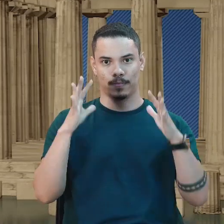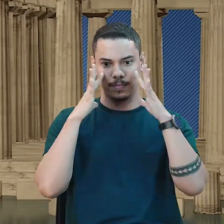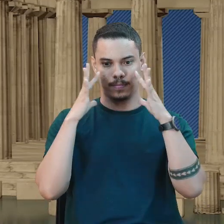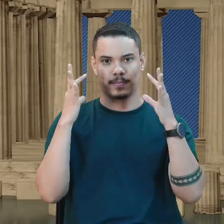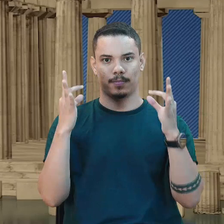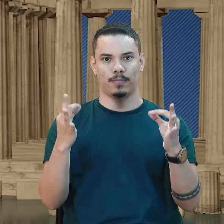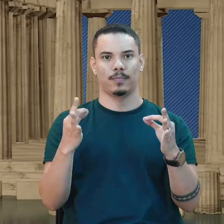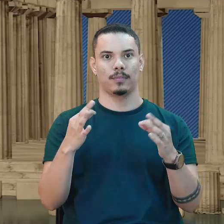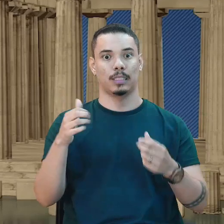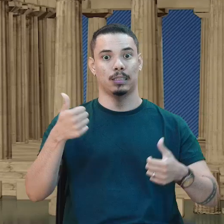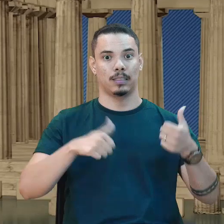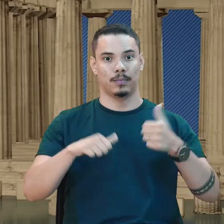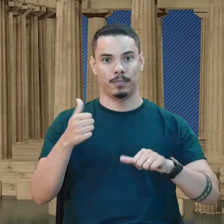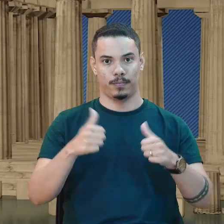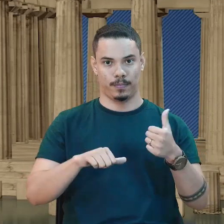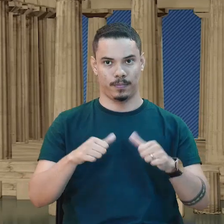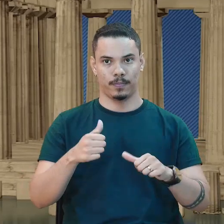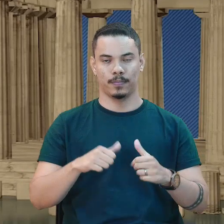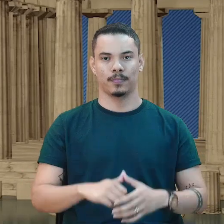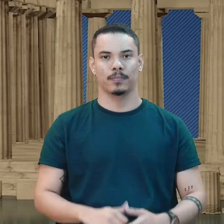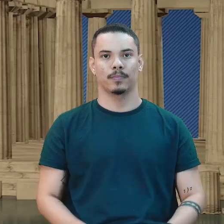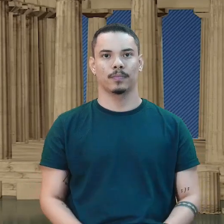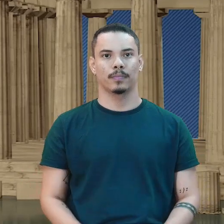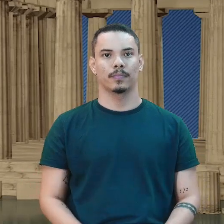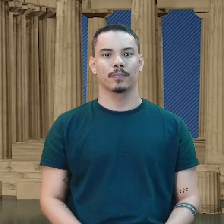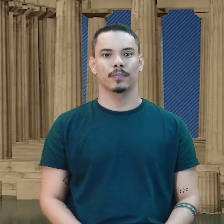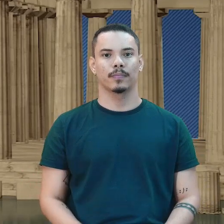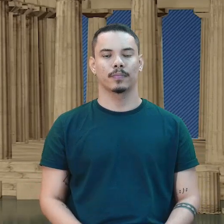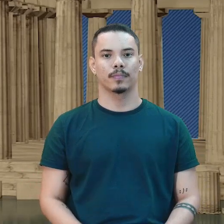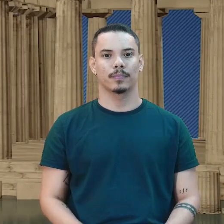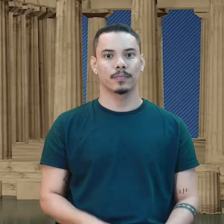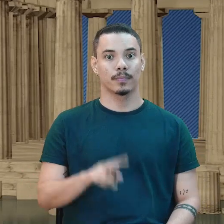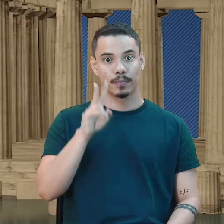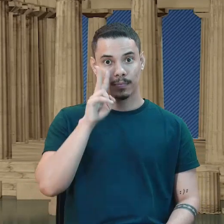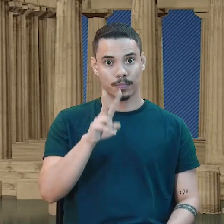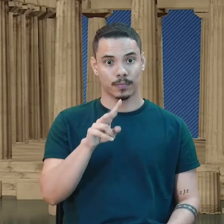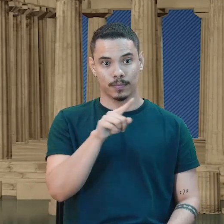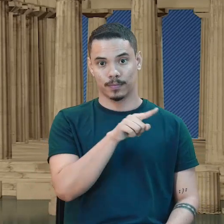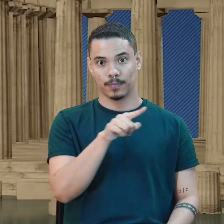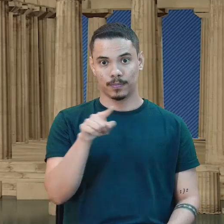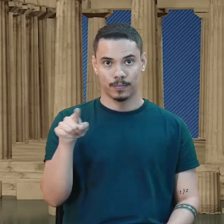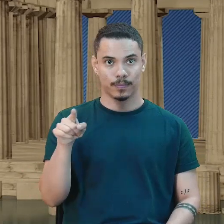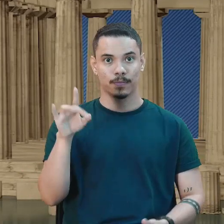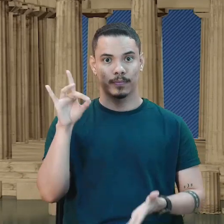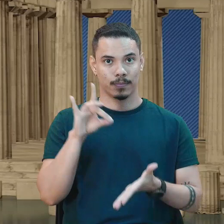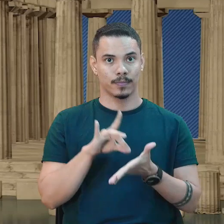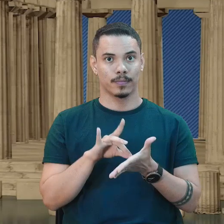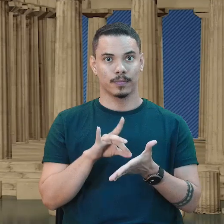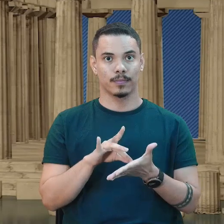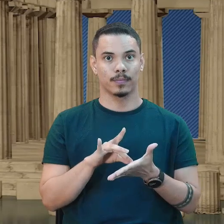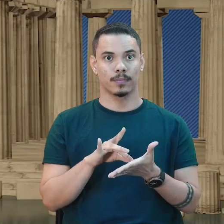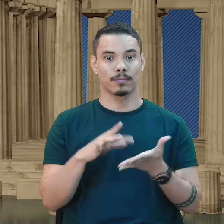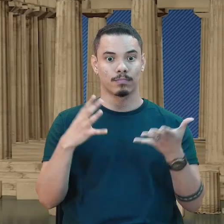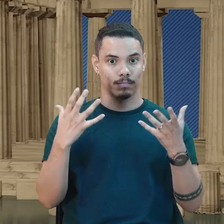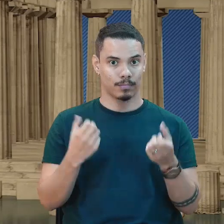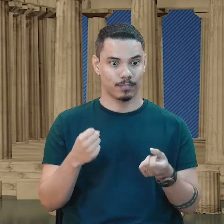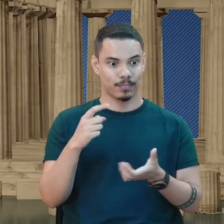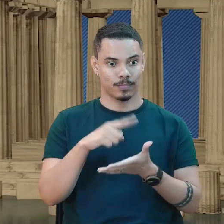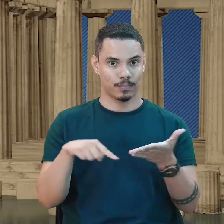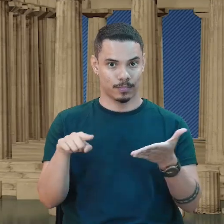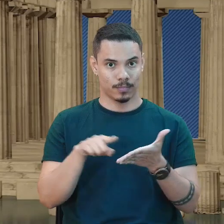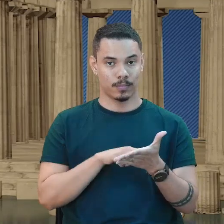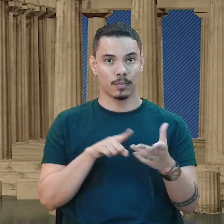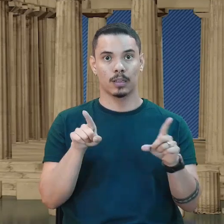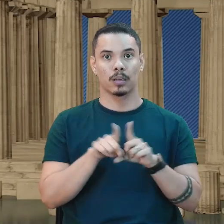Vamos analisar essa questão para ver se de fato vocês estão acertando e, além do